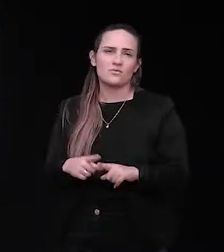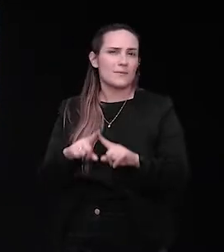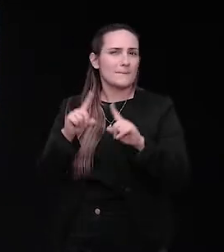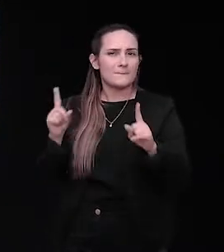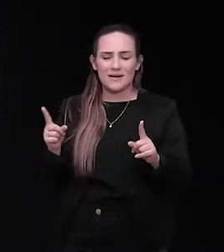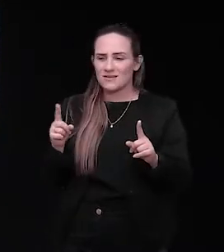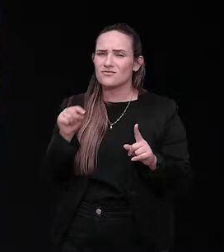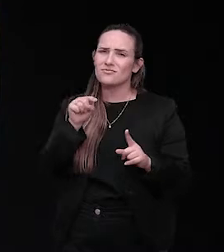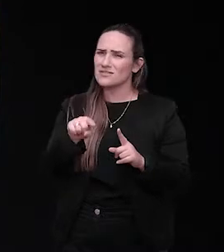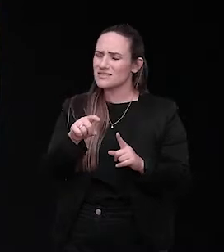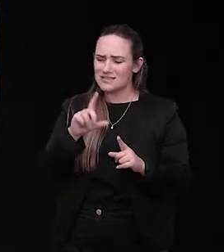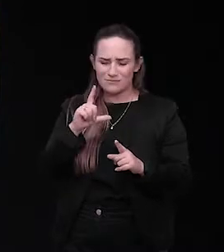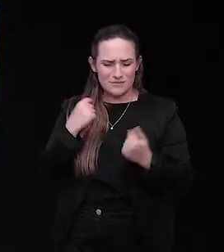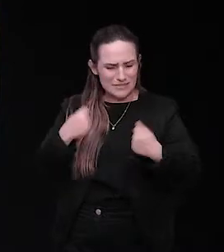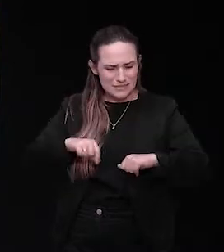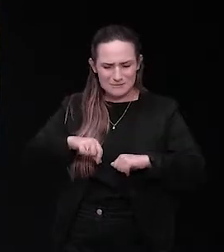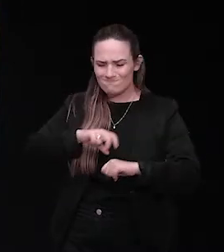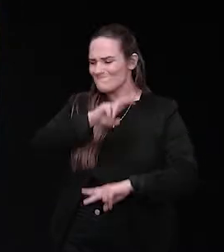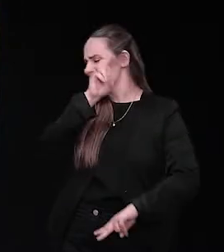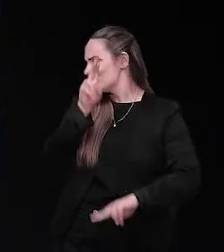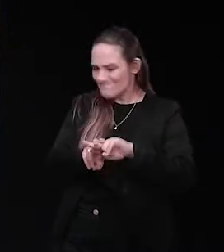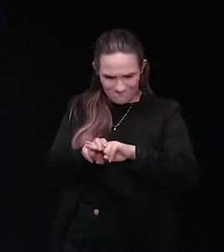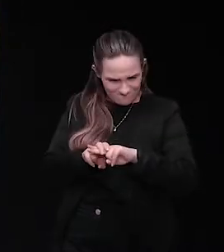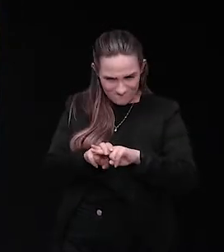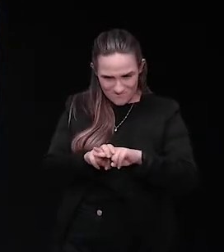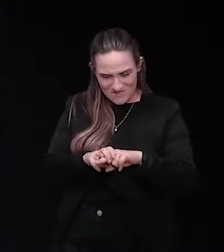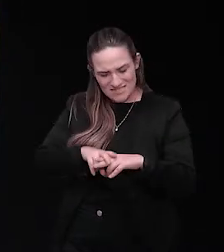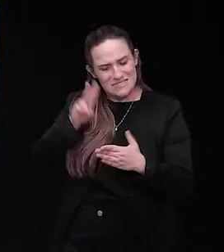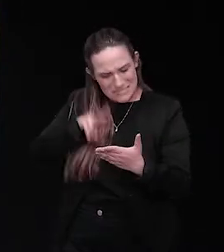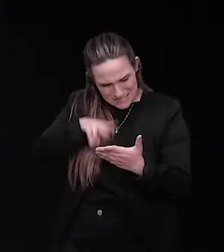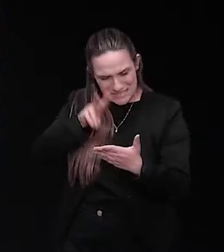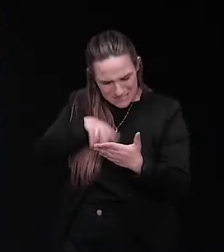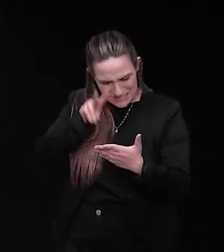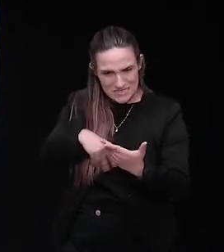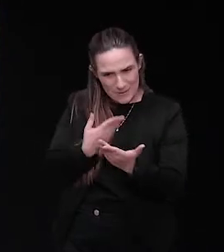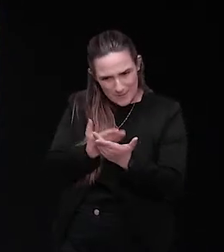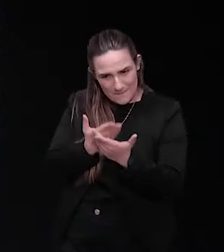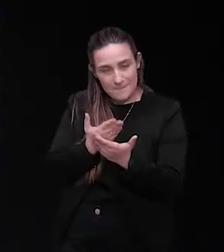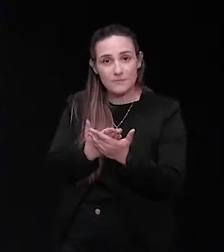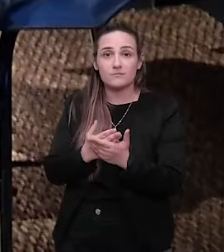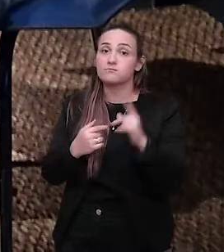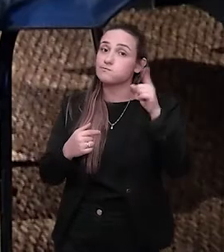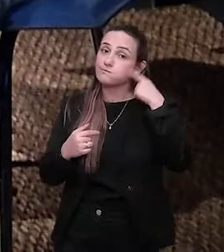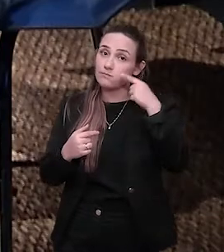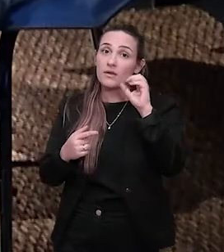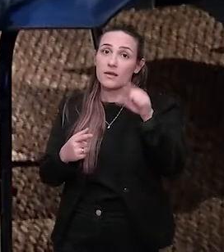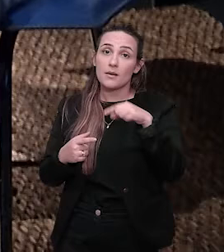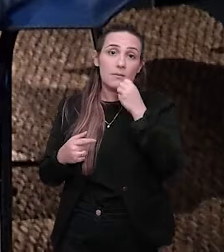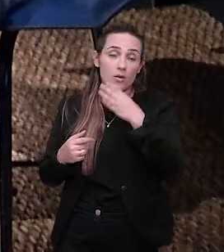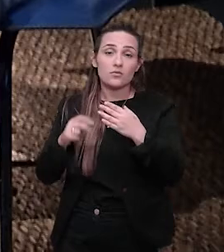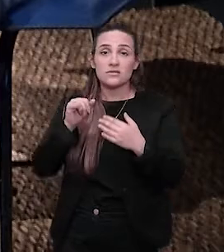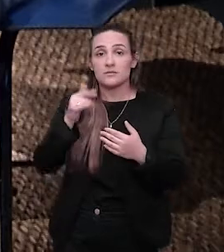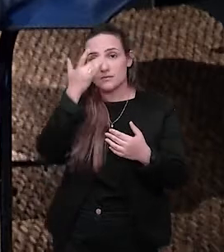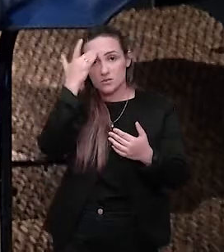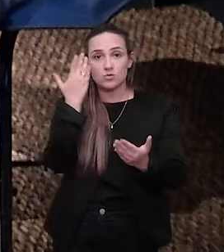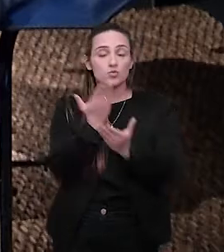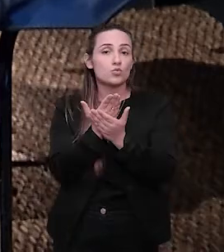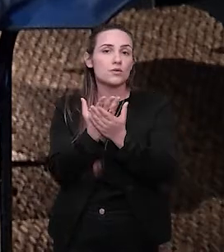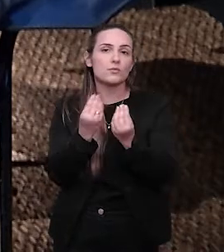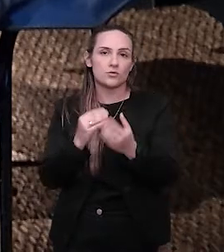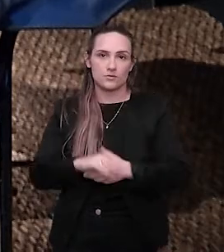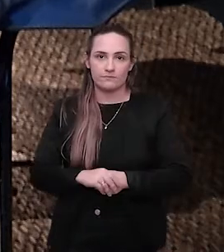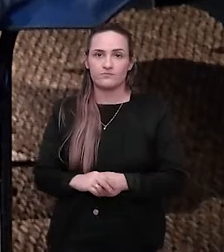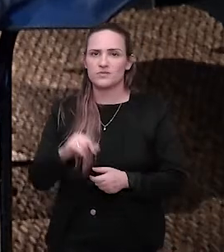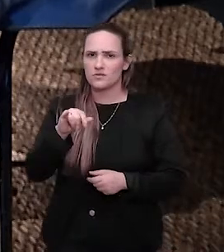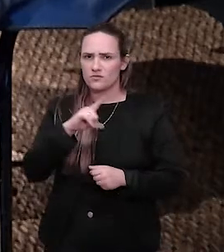Justiça, você consegue passar no concurso. Mas para isso você tem que sentar, desculpa a expressão, a bunda na cadeira e estudar. Direito é um curso que dá